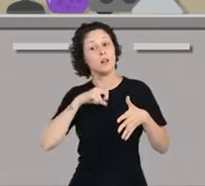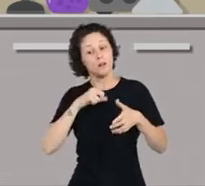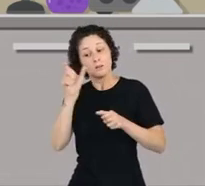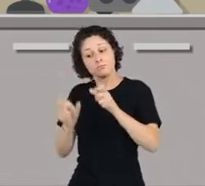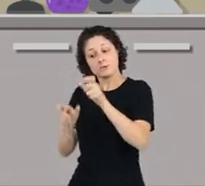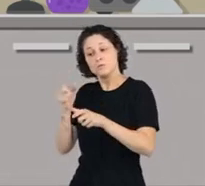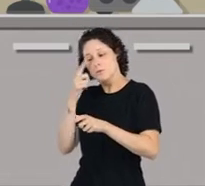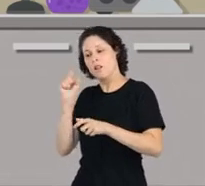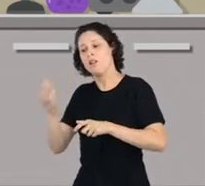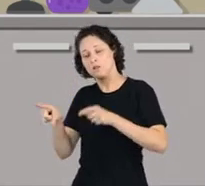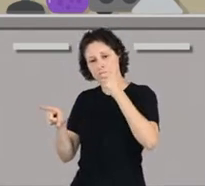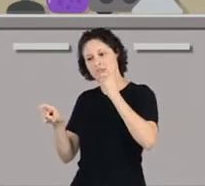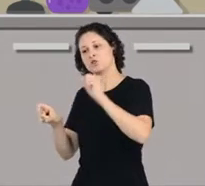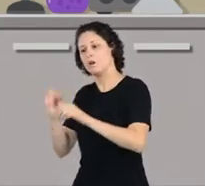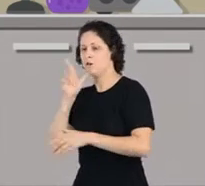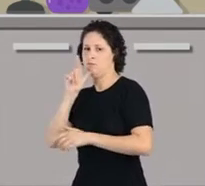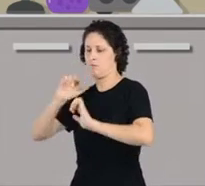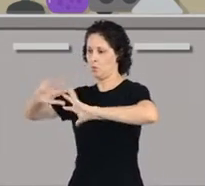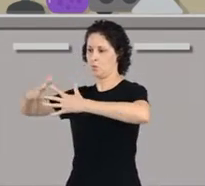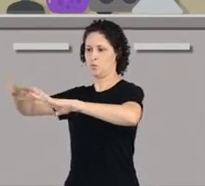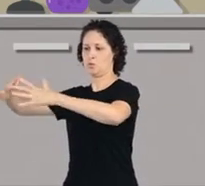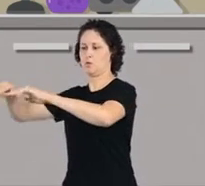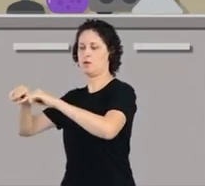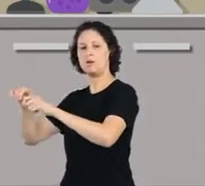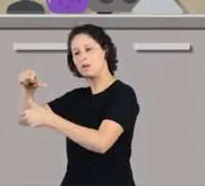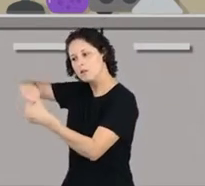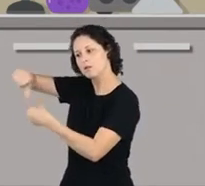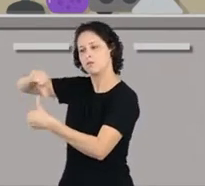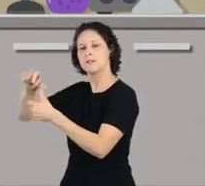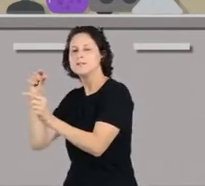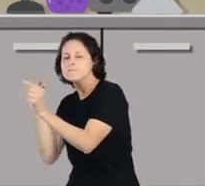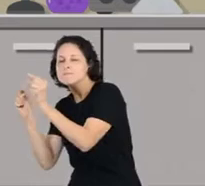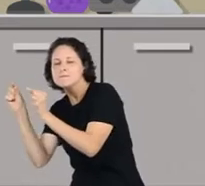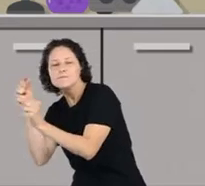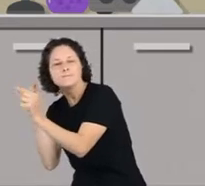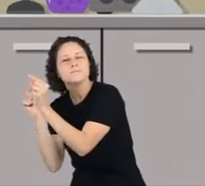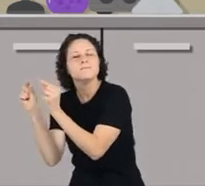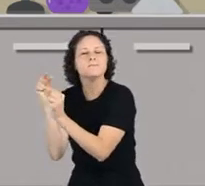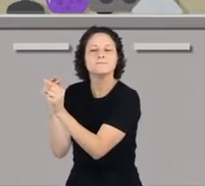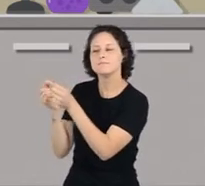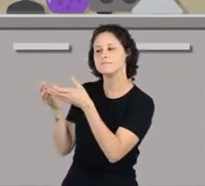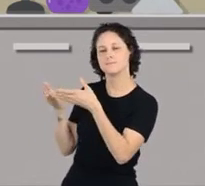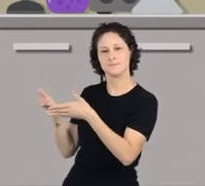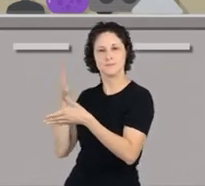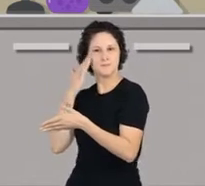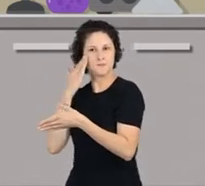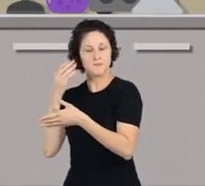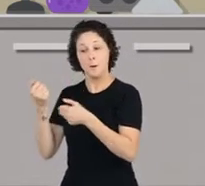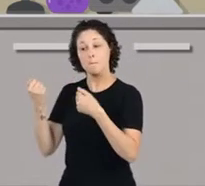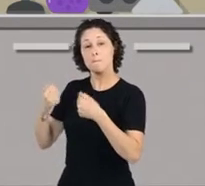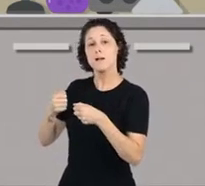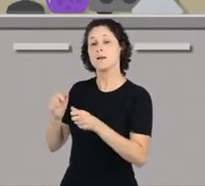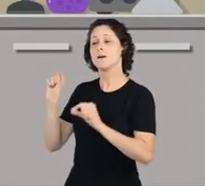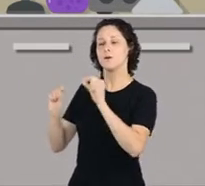oceanos, formar as ilhas de plástico, virando os microplásticos. Para diminuir esse problema, além da